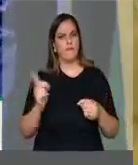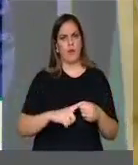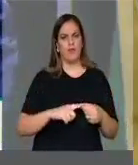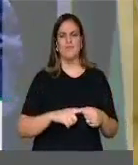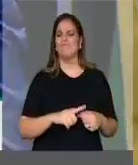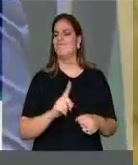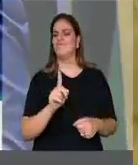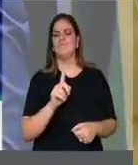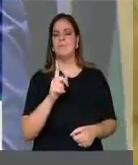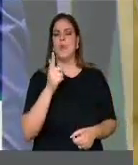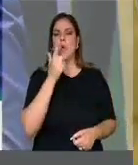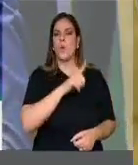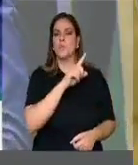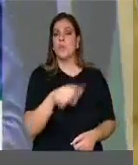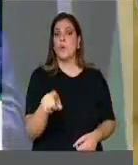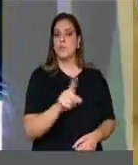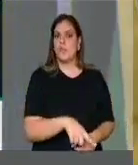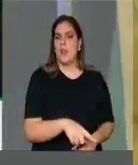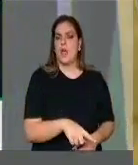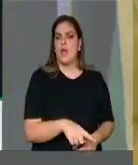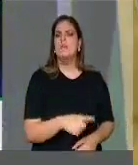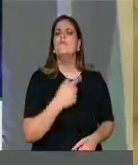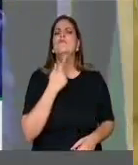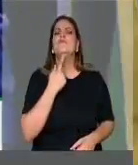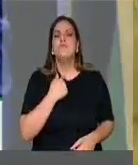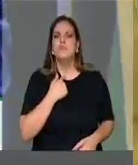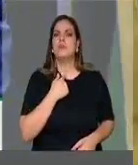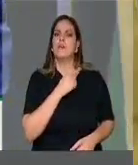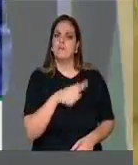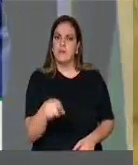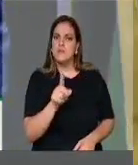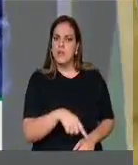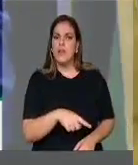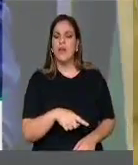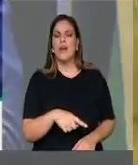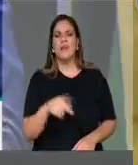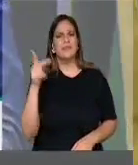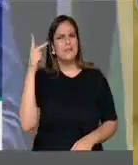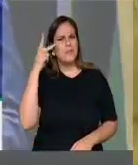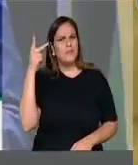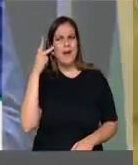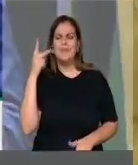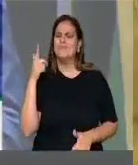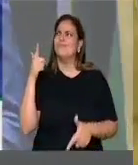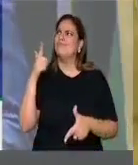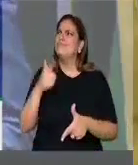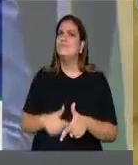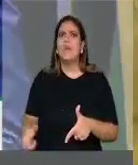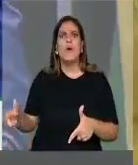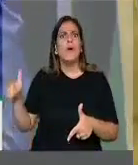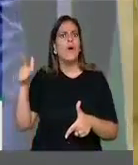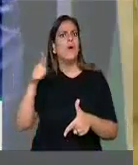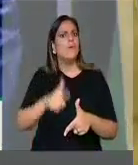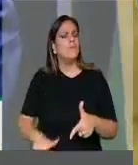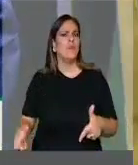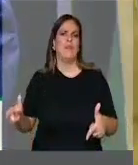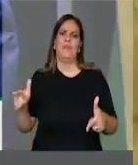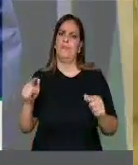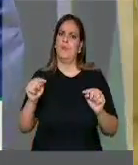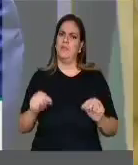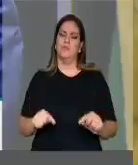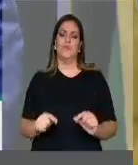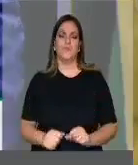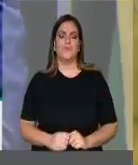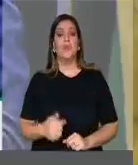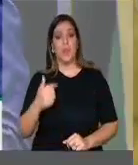era que deixasse de existir as saidinhas. O Estado de São Paulo padece de um grande problema em relação a isso. Eu consultei